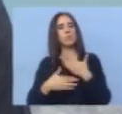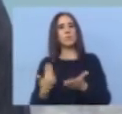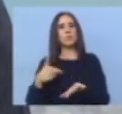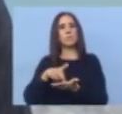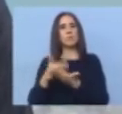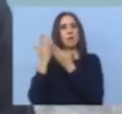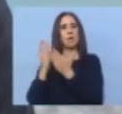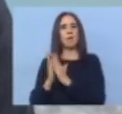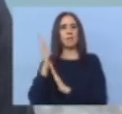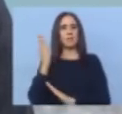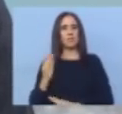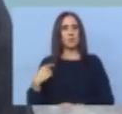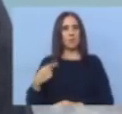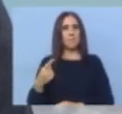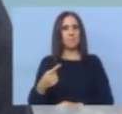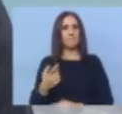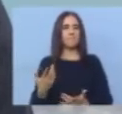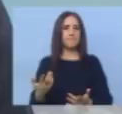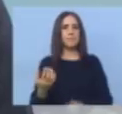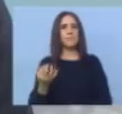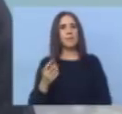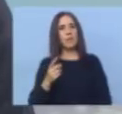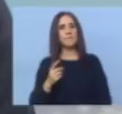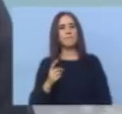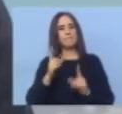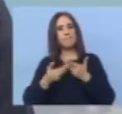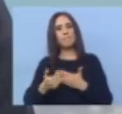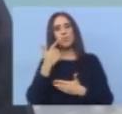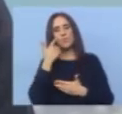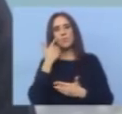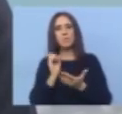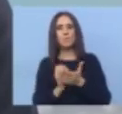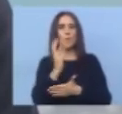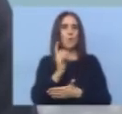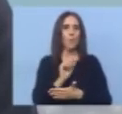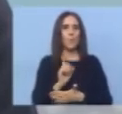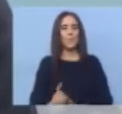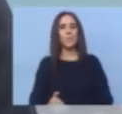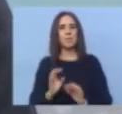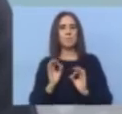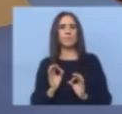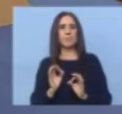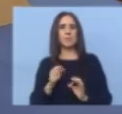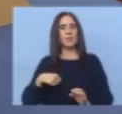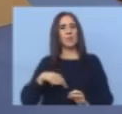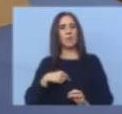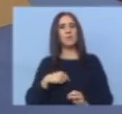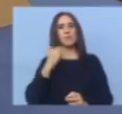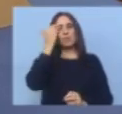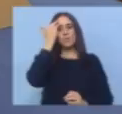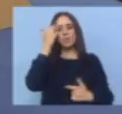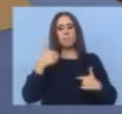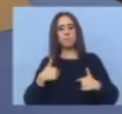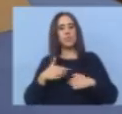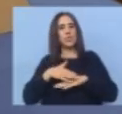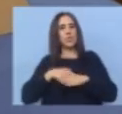Deus no seu dia-a-dia. Portanto, é lançar a semente e depois logo se vê se ela cresce ou não. No fundo, nós temos a consciência de que fizemos a nossa